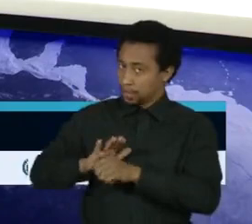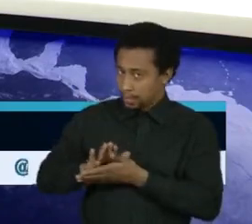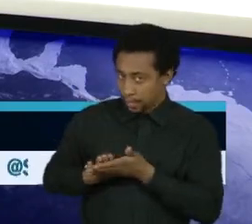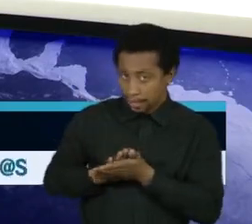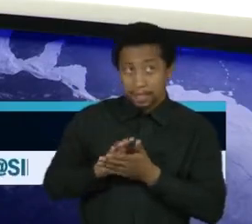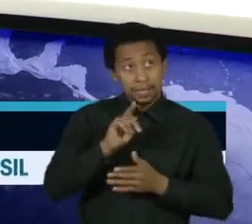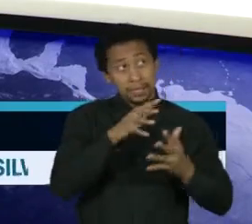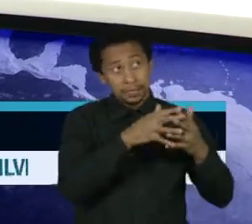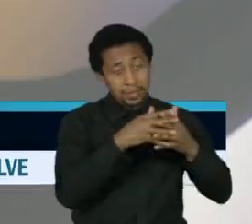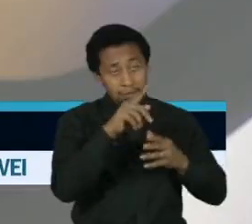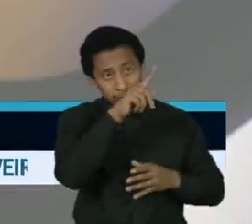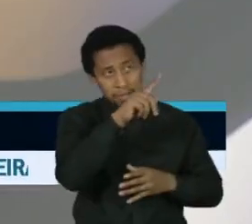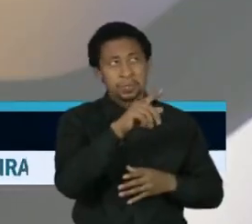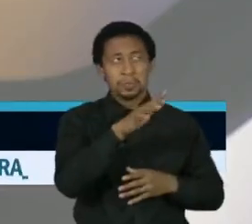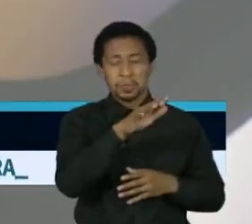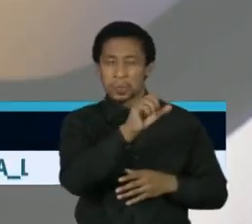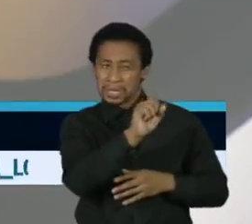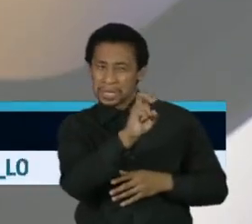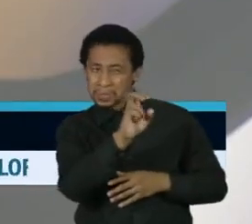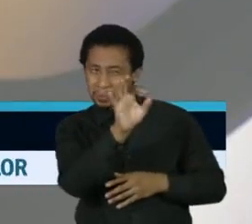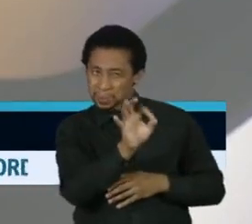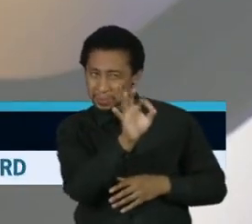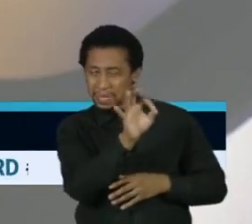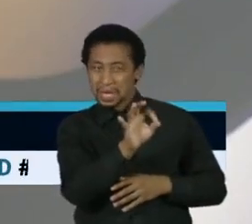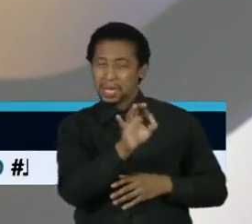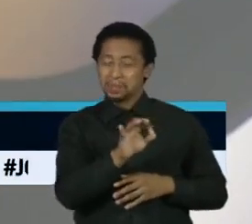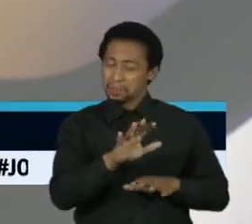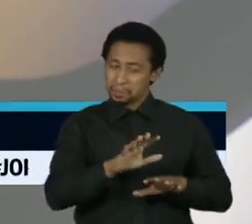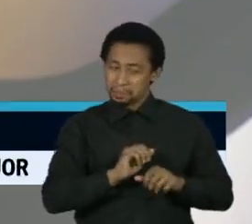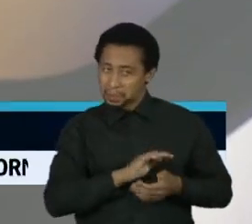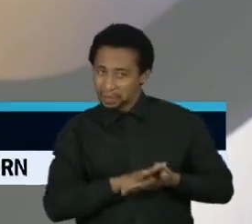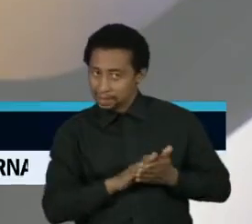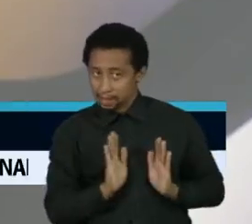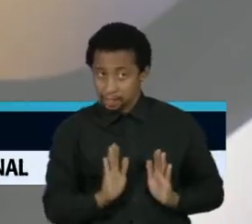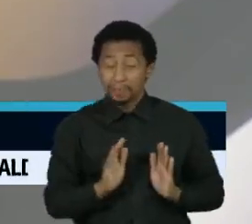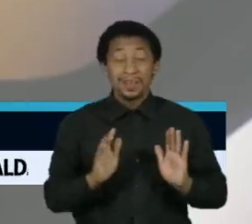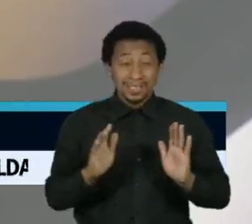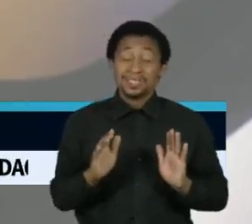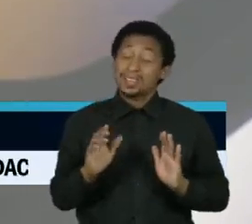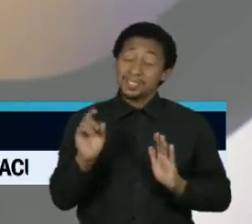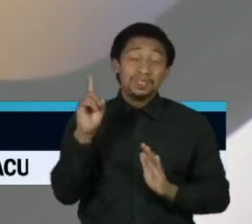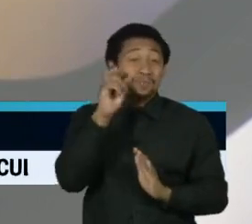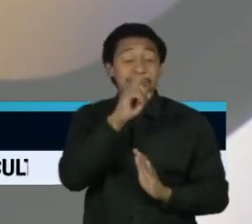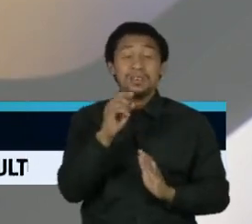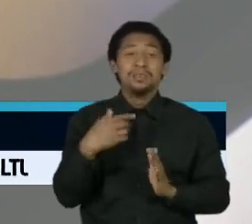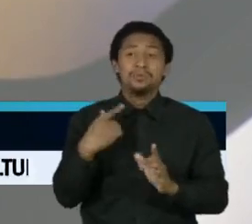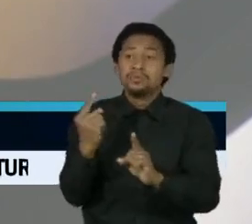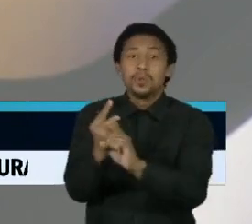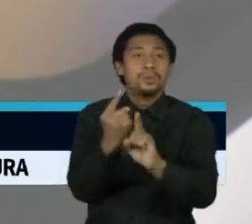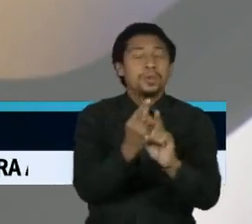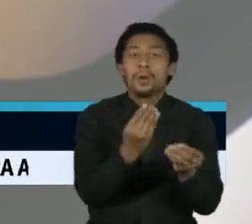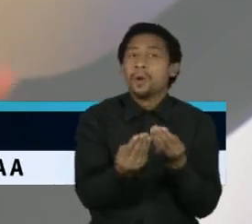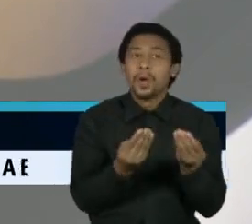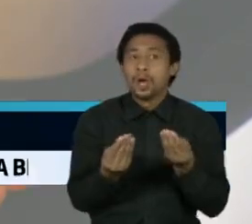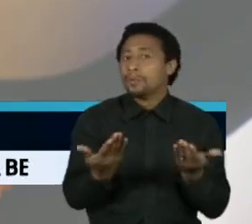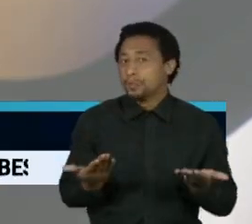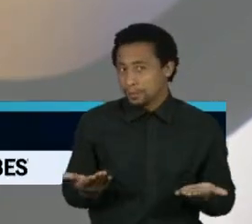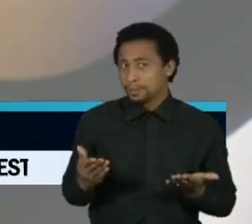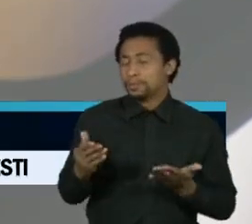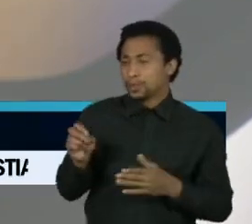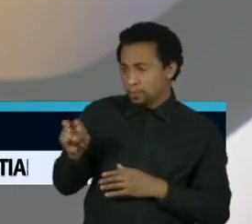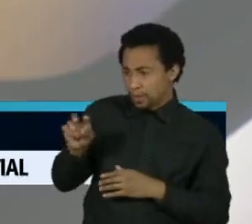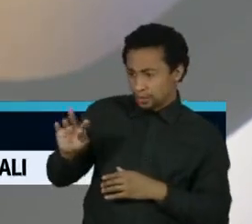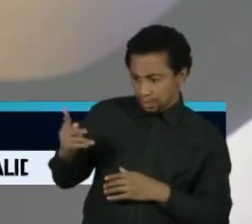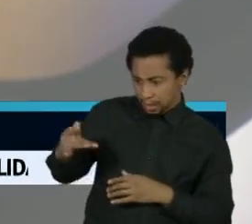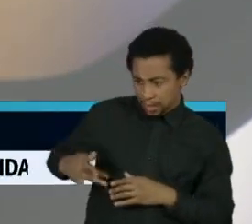ver os muito comum e criança então você achar que existe uma relação direta na presença desse adenovírus